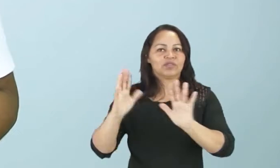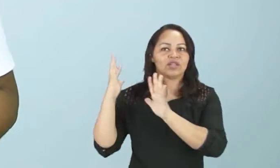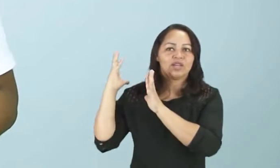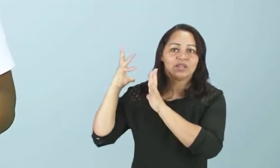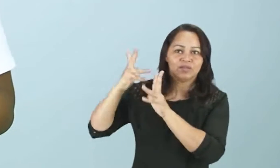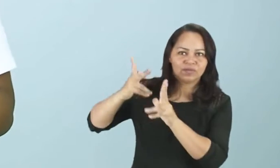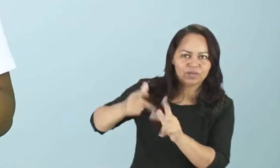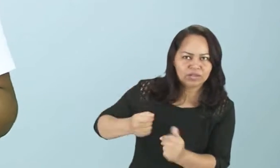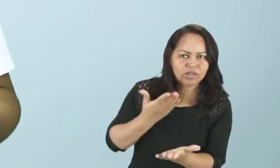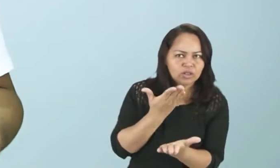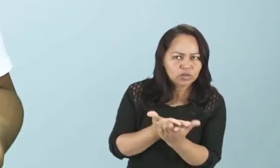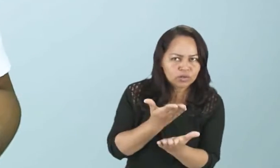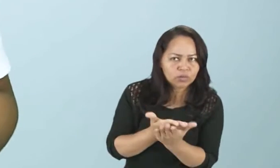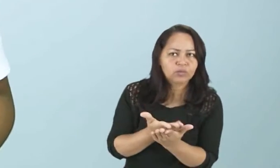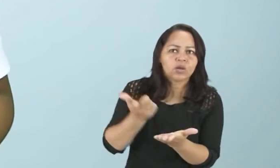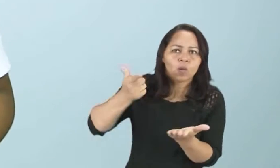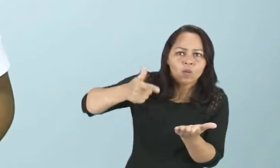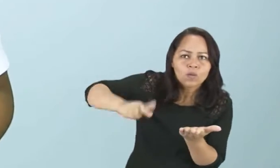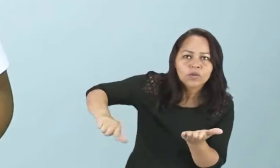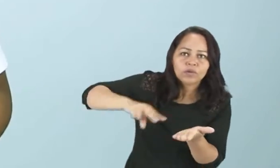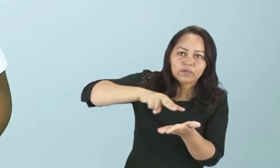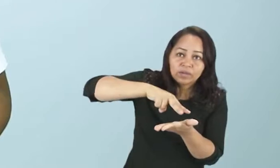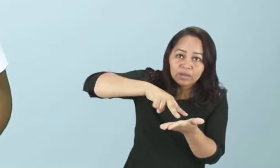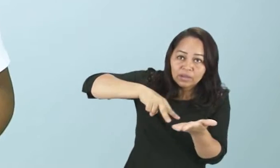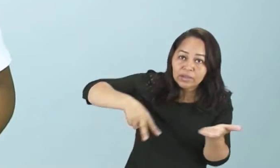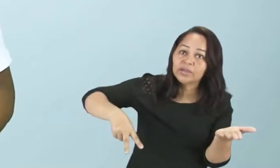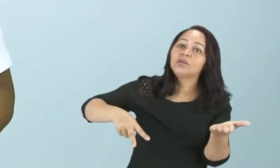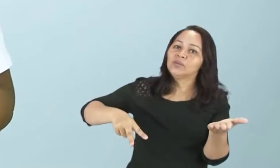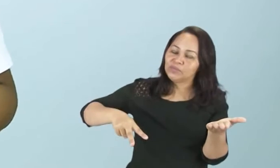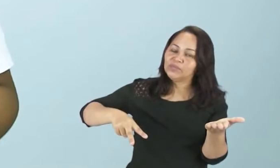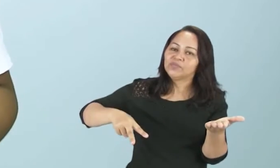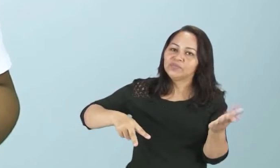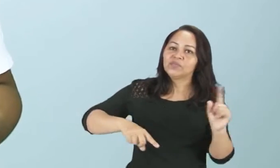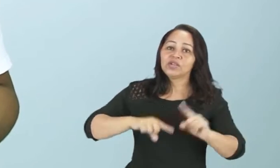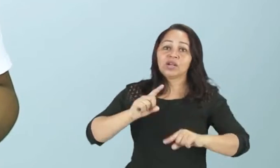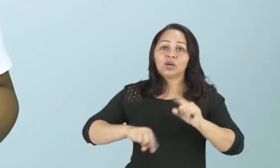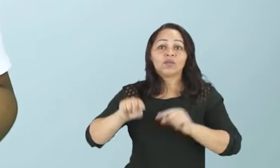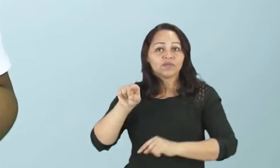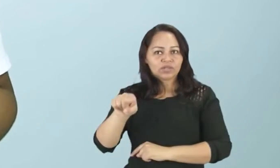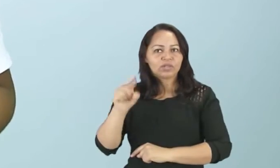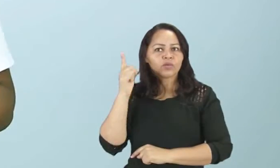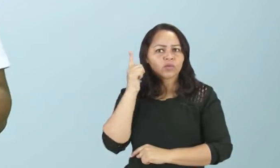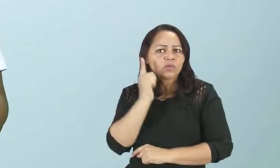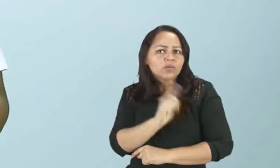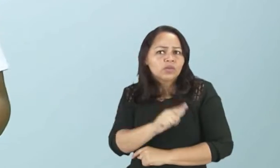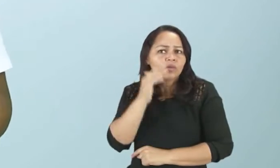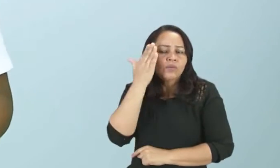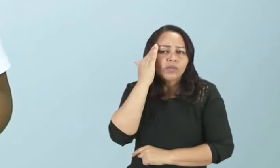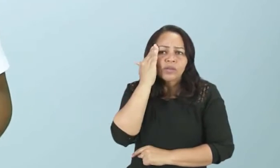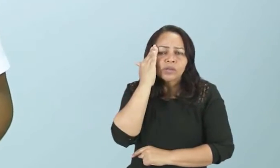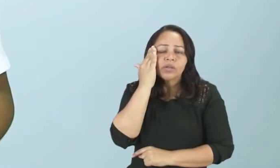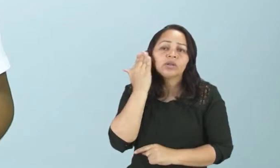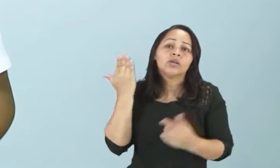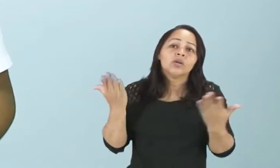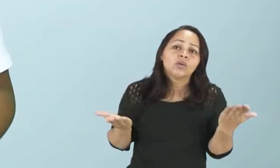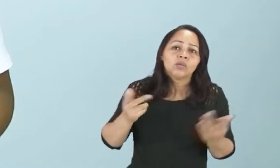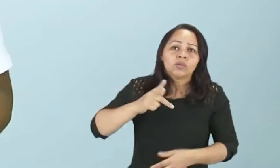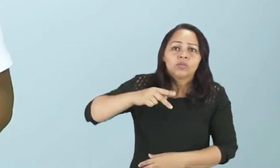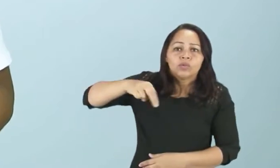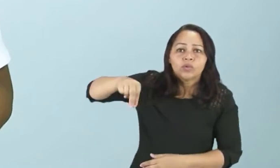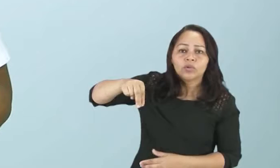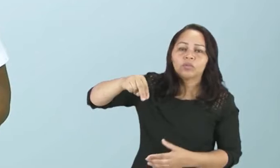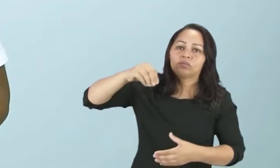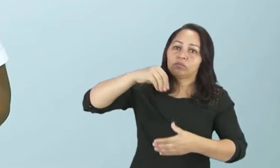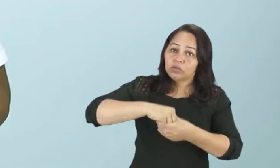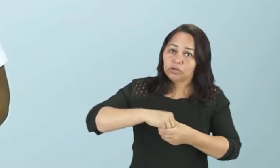esse material, releiam o texto em casa, para que vocês consigam observar dentro deles esses pronomes. Além